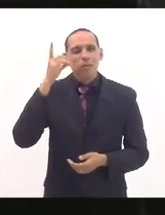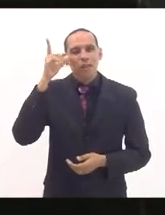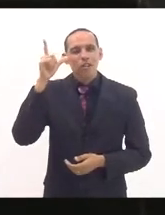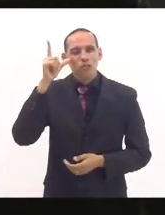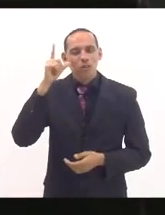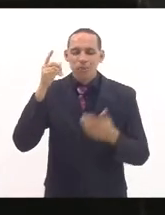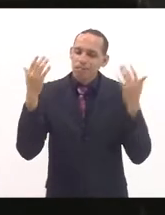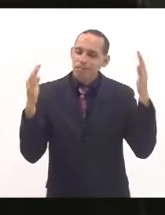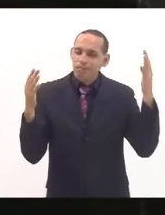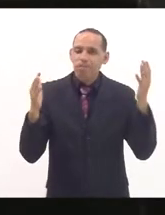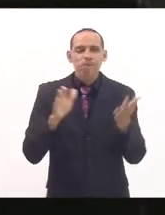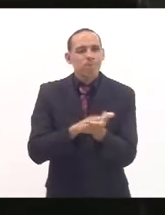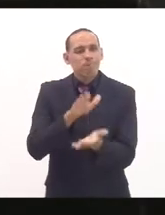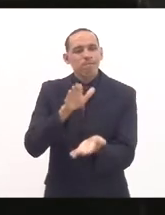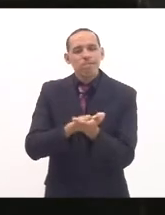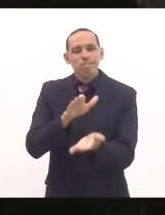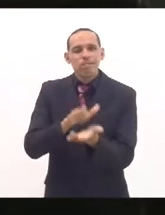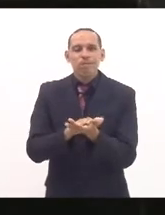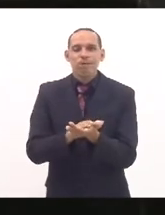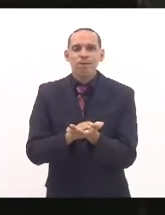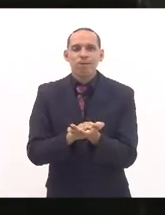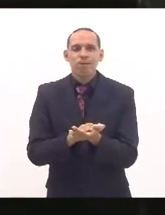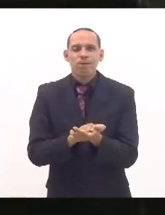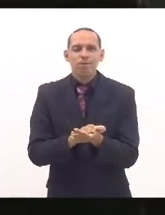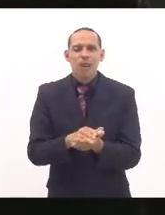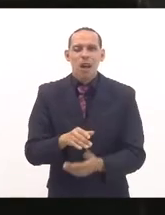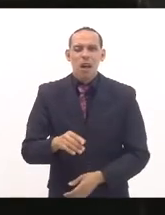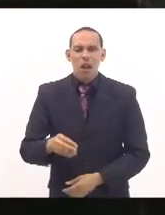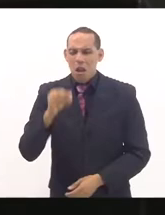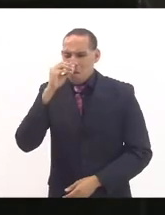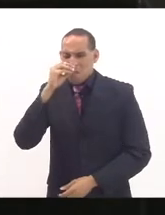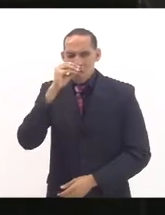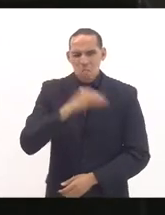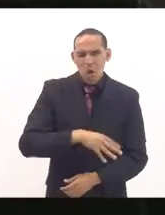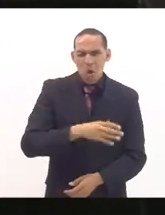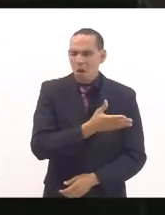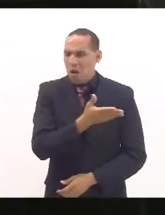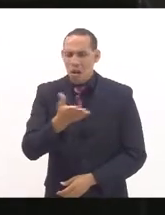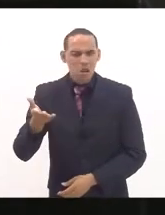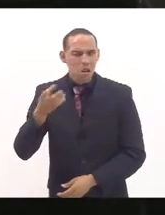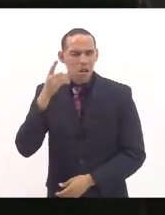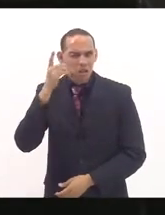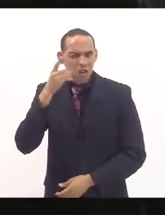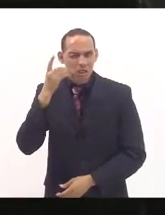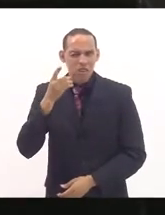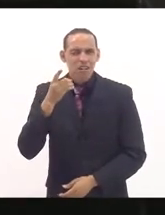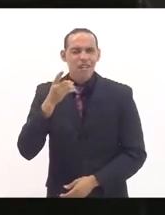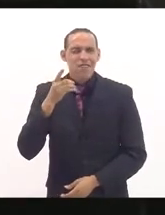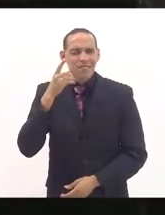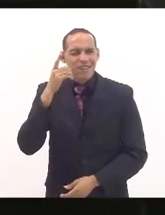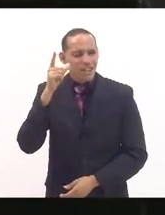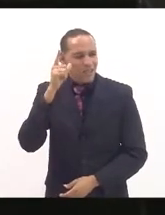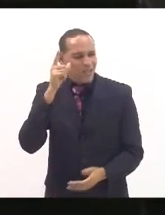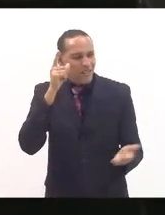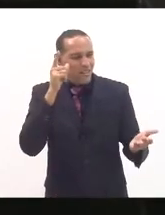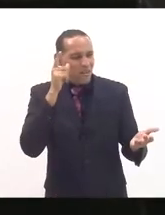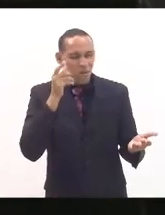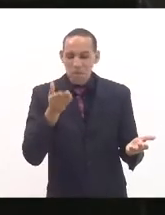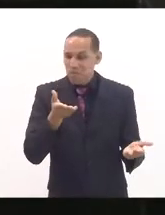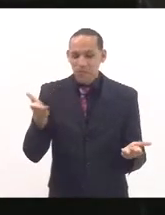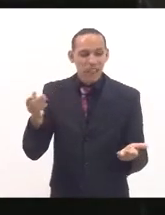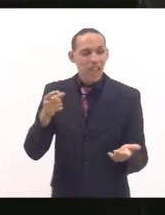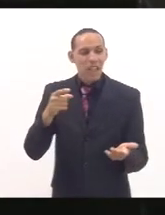Lucinha, né? A ignorância desses deputados é tão grande, deputada Lucinha, que não